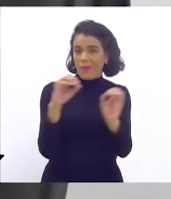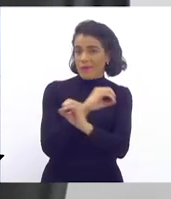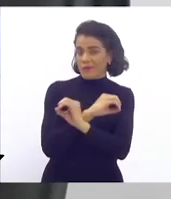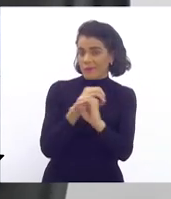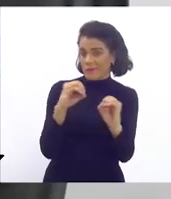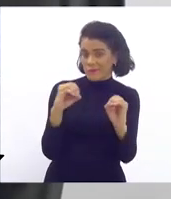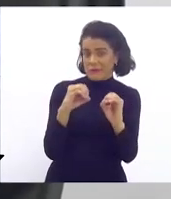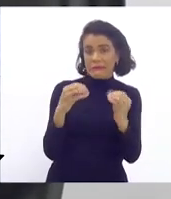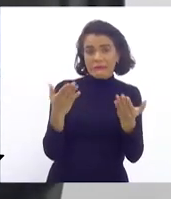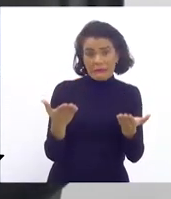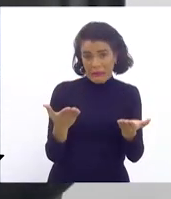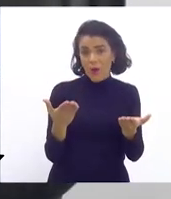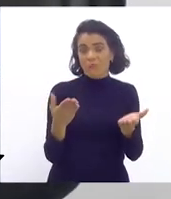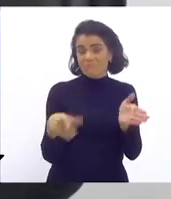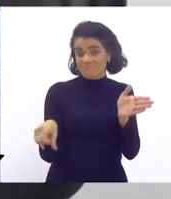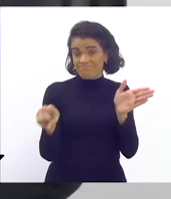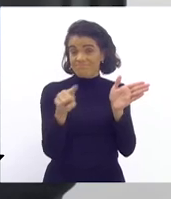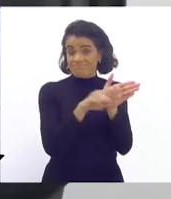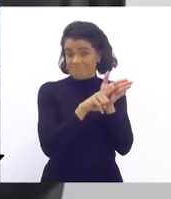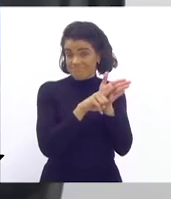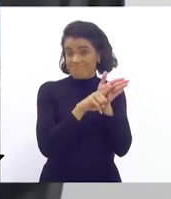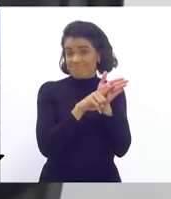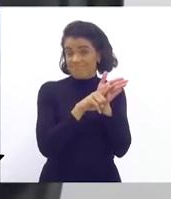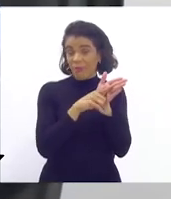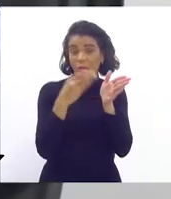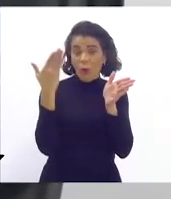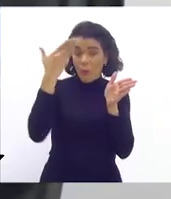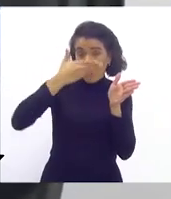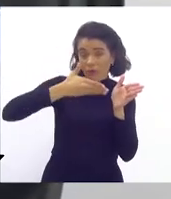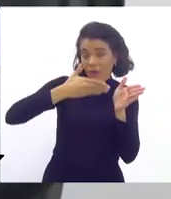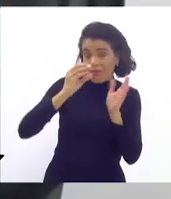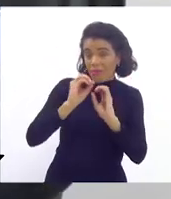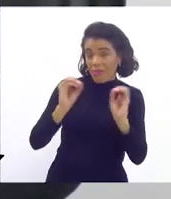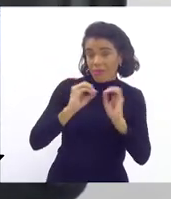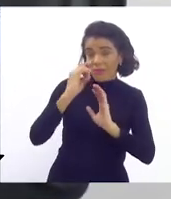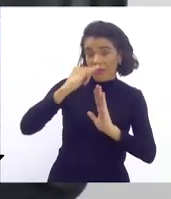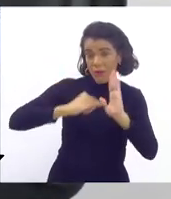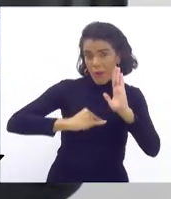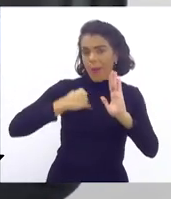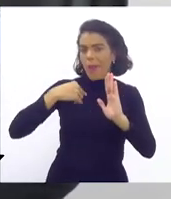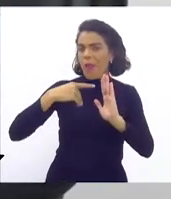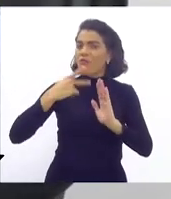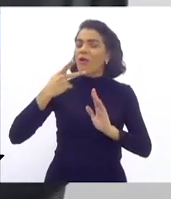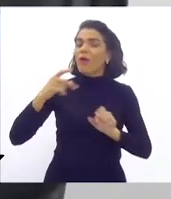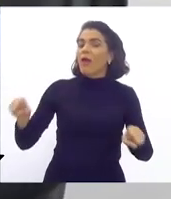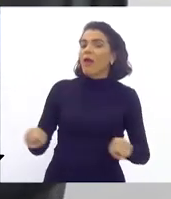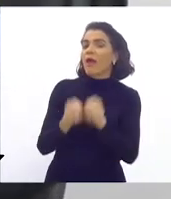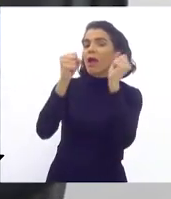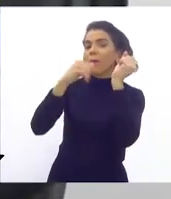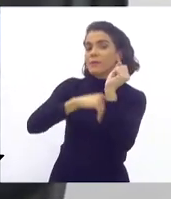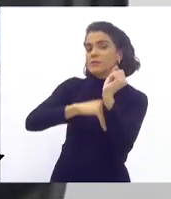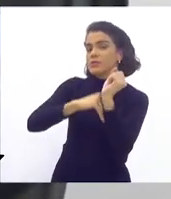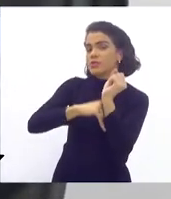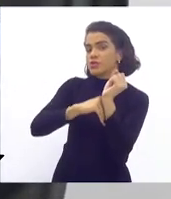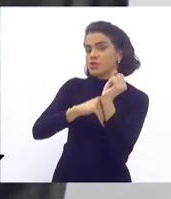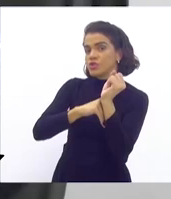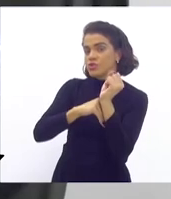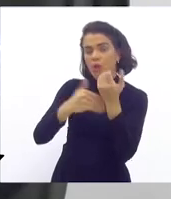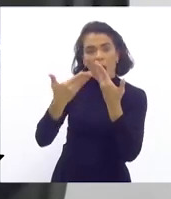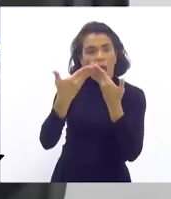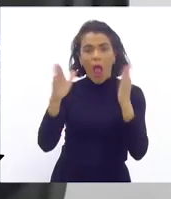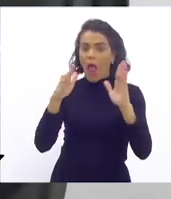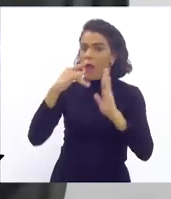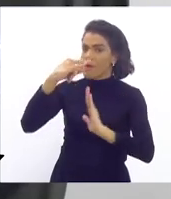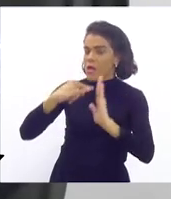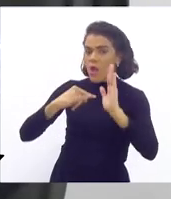diante dessa negativa também apresentado documento eu considero fundamental a quebra do sigilo então também vou encaminhar aqui